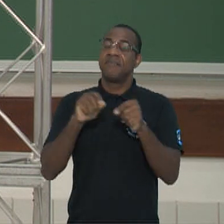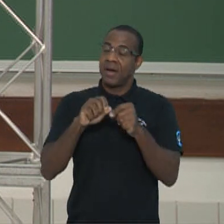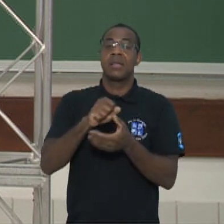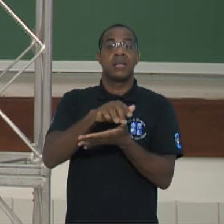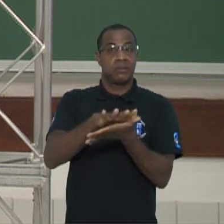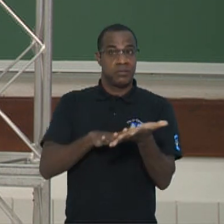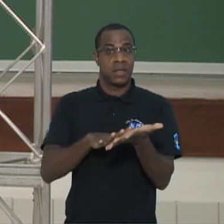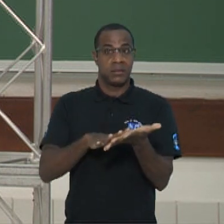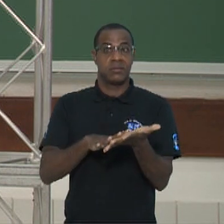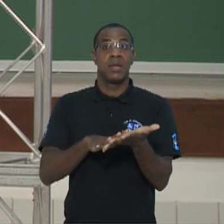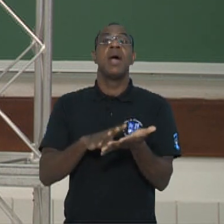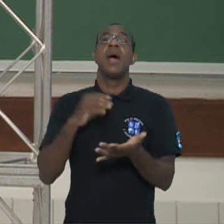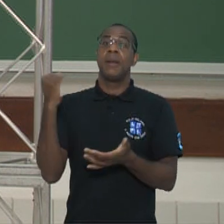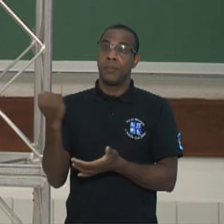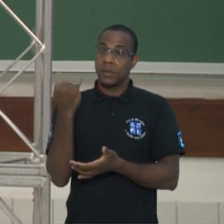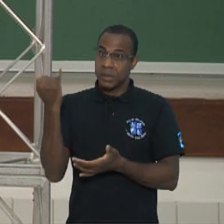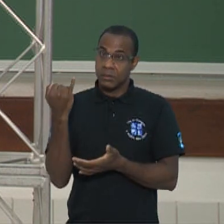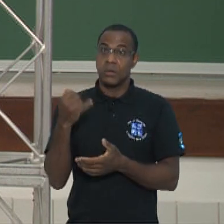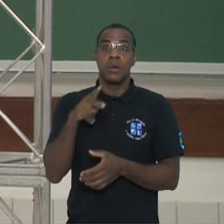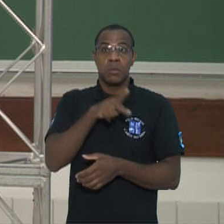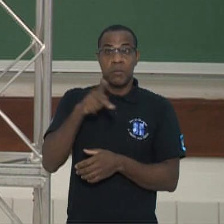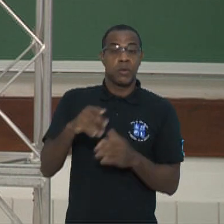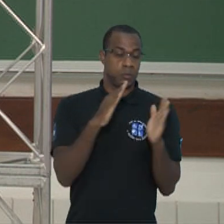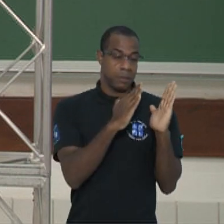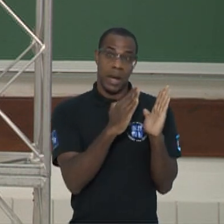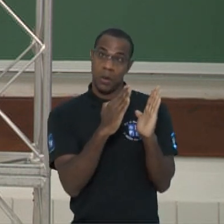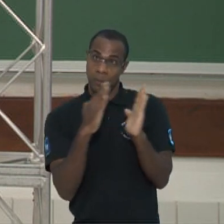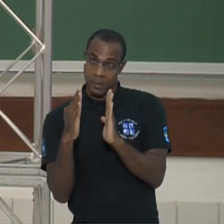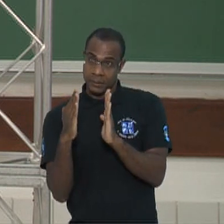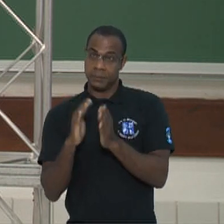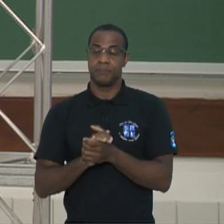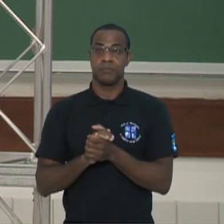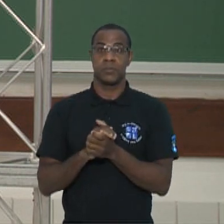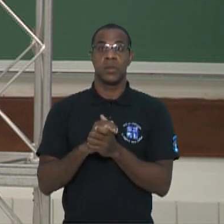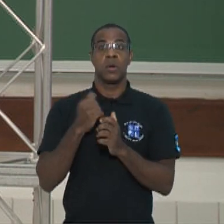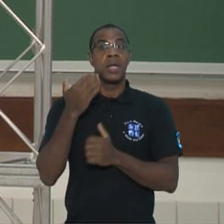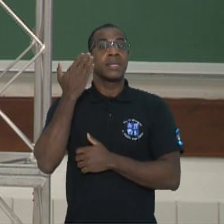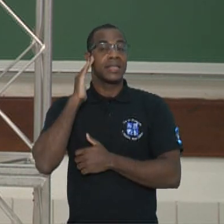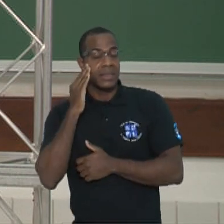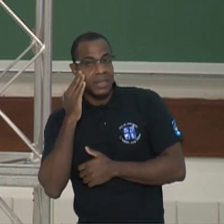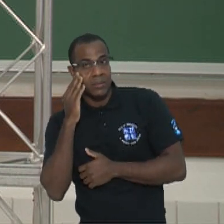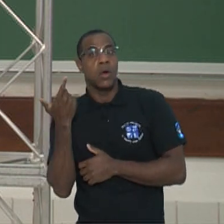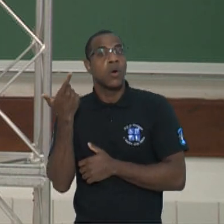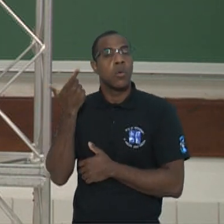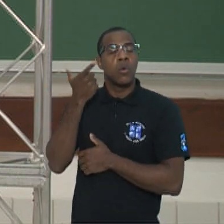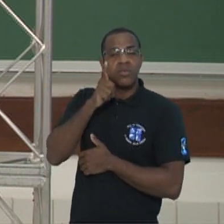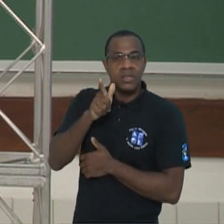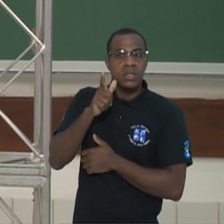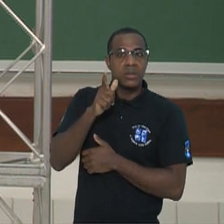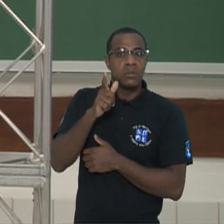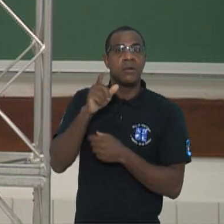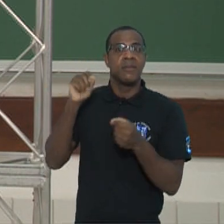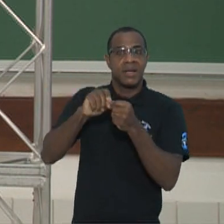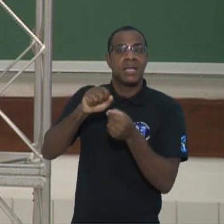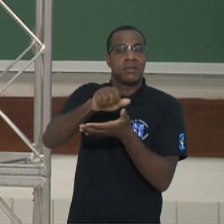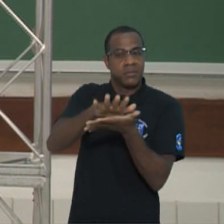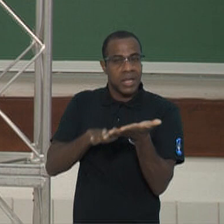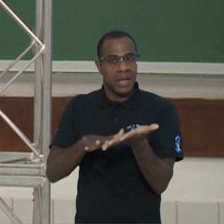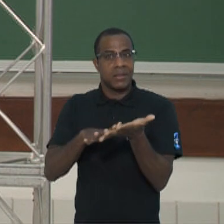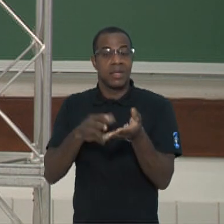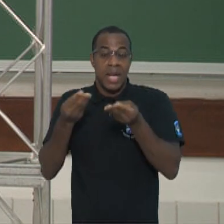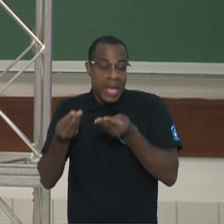exercícios. É importante para o professor acompanhar o rendimento de vocês. Tá entendendo? Conseguiu resolver? Encaminha esse material, depois